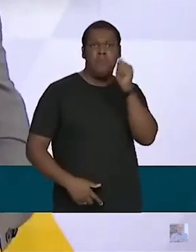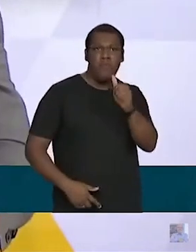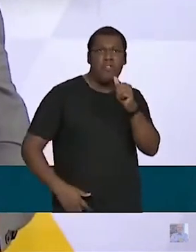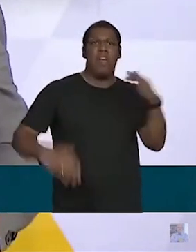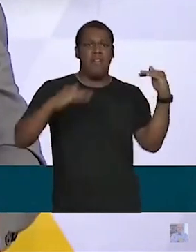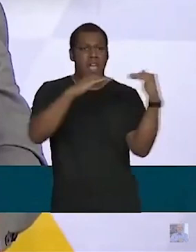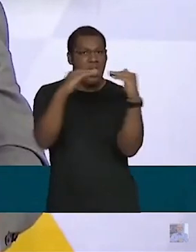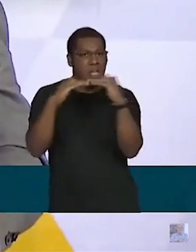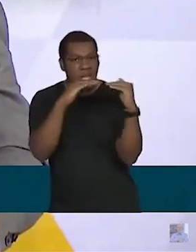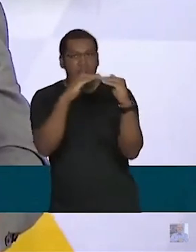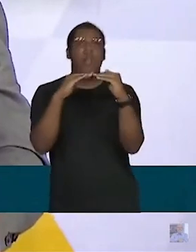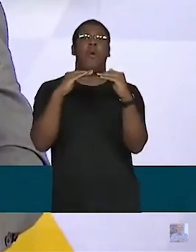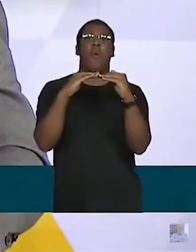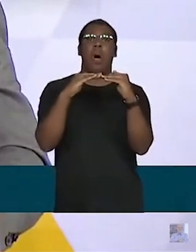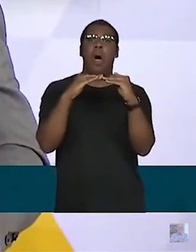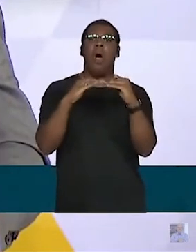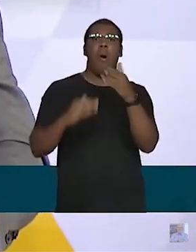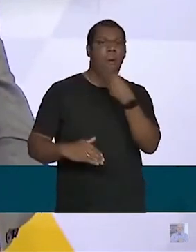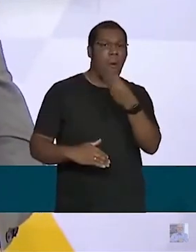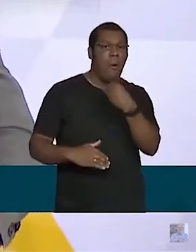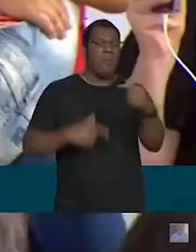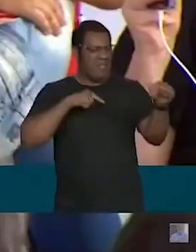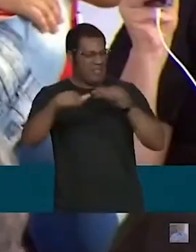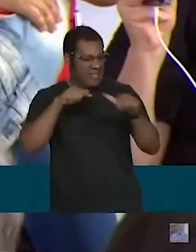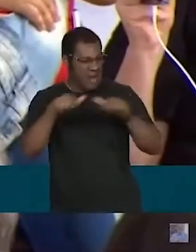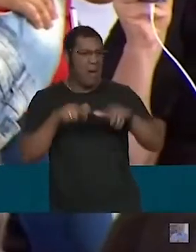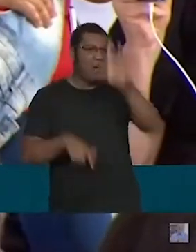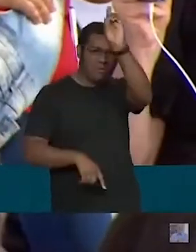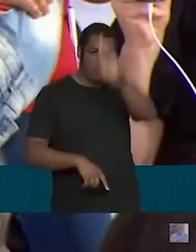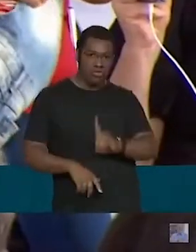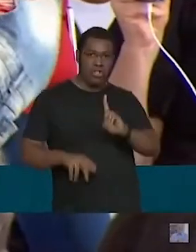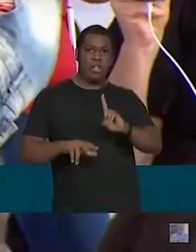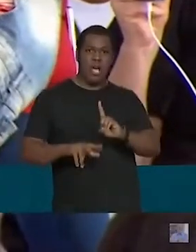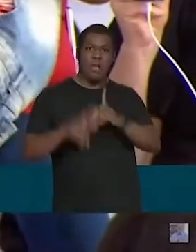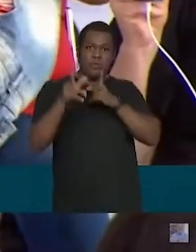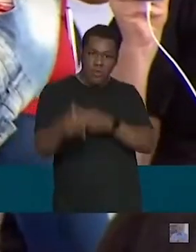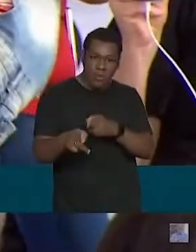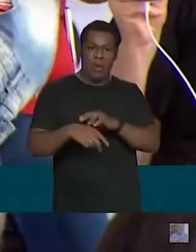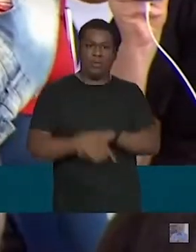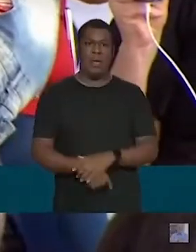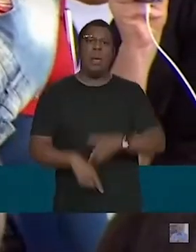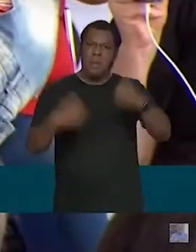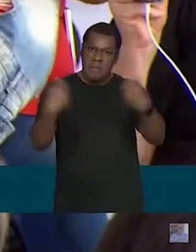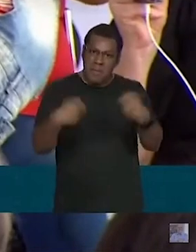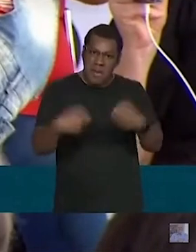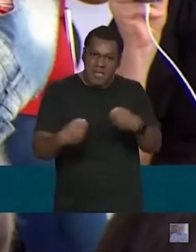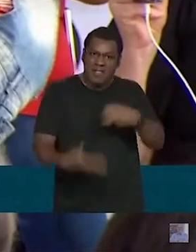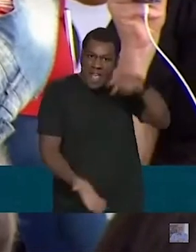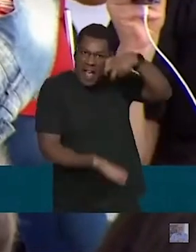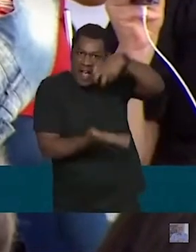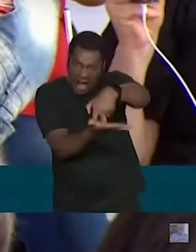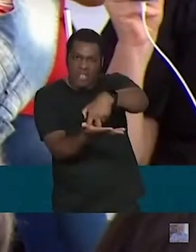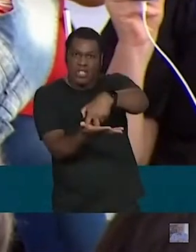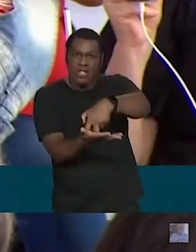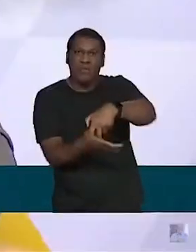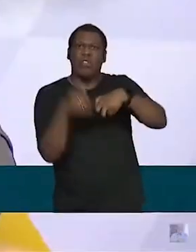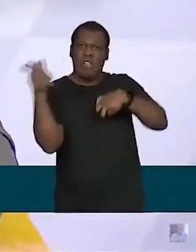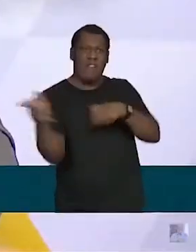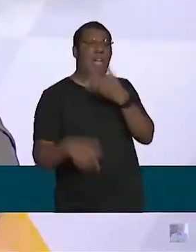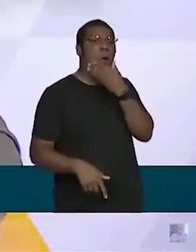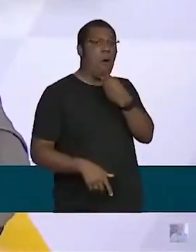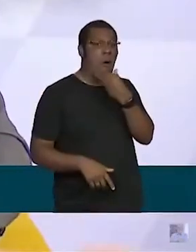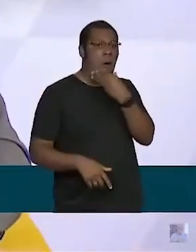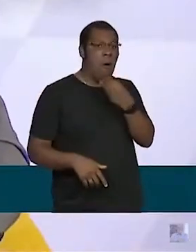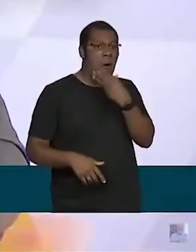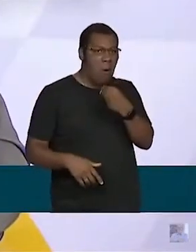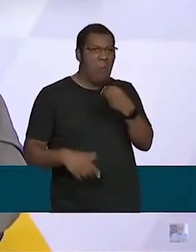inclusive no mercado de trabalho. E nós precisamos ter penas muito severas para o cidadão que levanta a